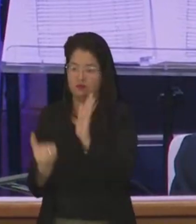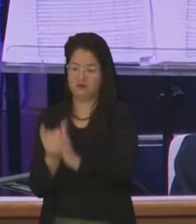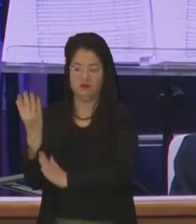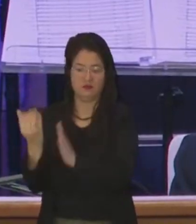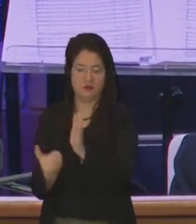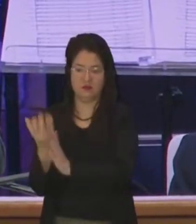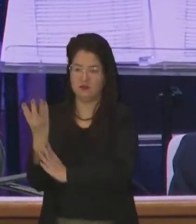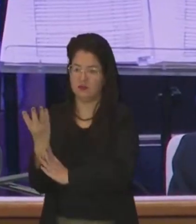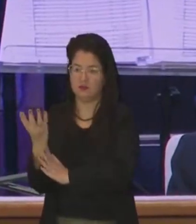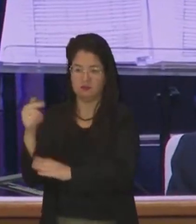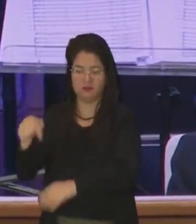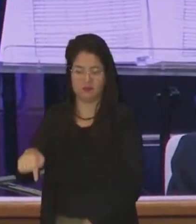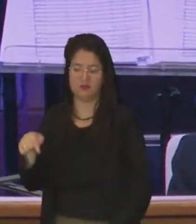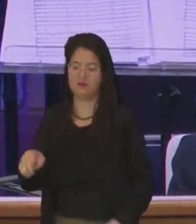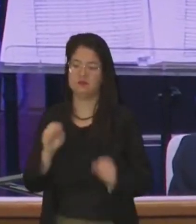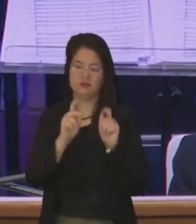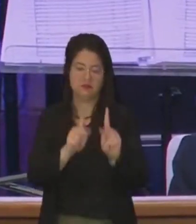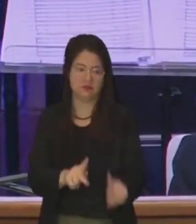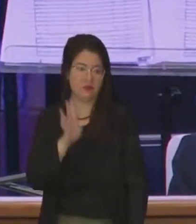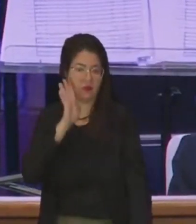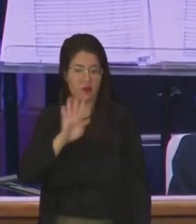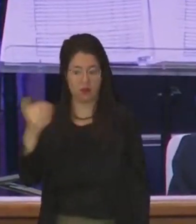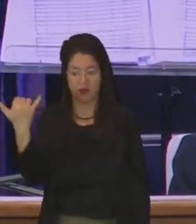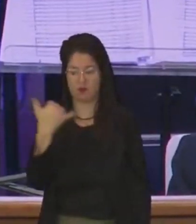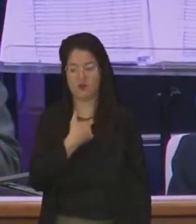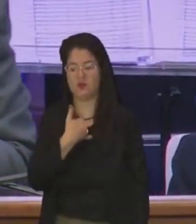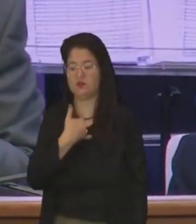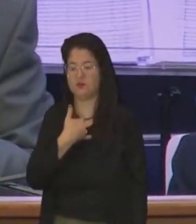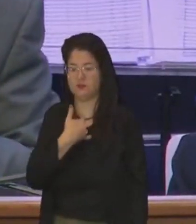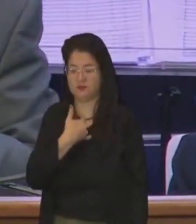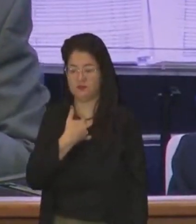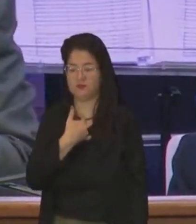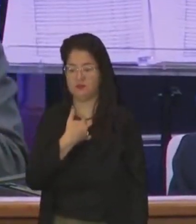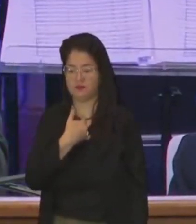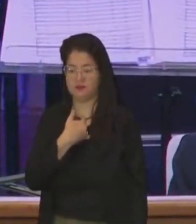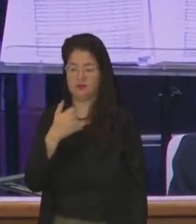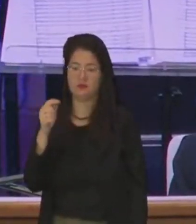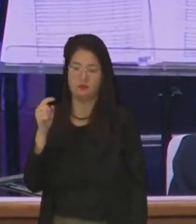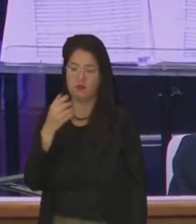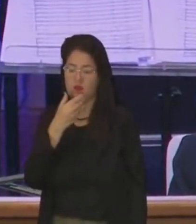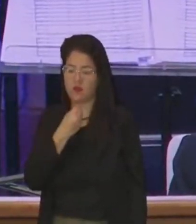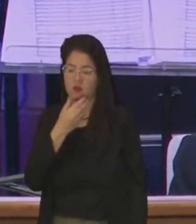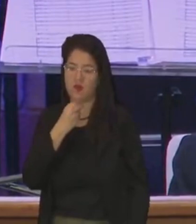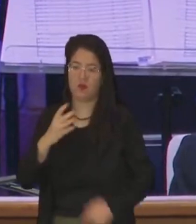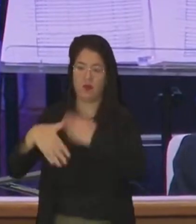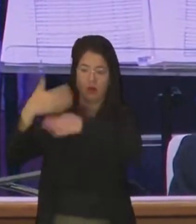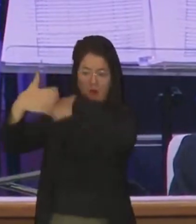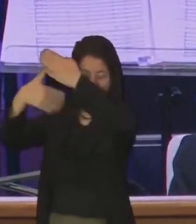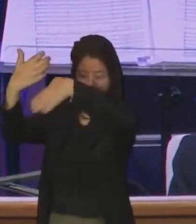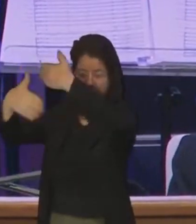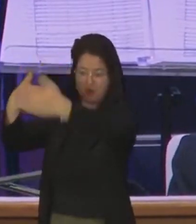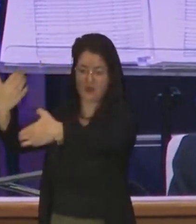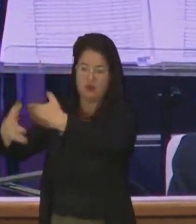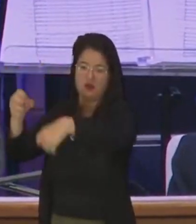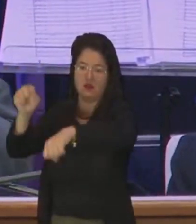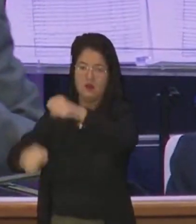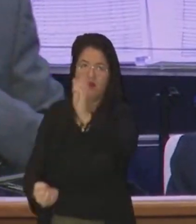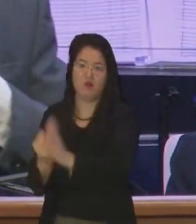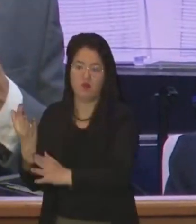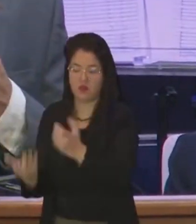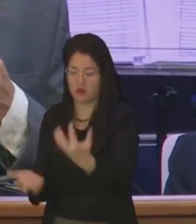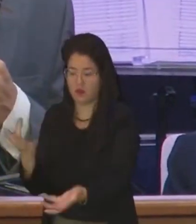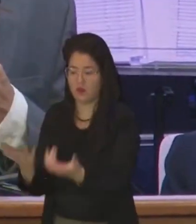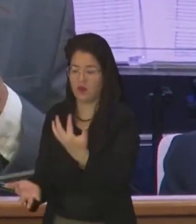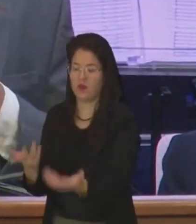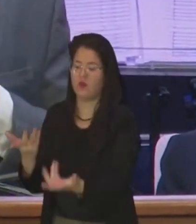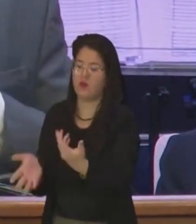aqui. Tá bom, legal. Ele me avisou, foi jóia. Ele ia, todo aquele processo, botar fogo, né?